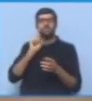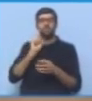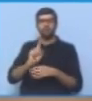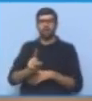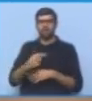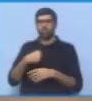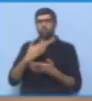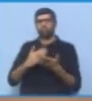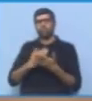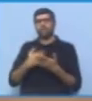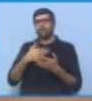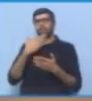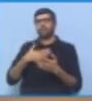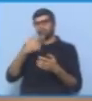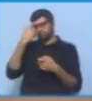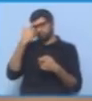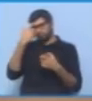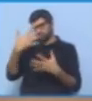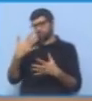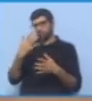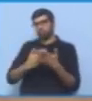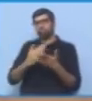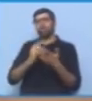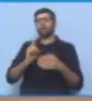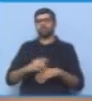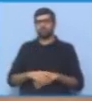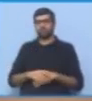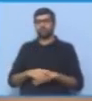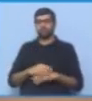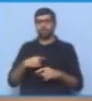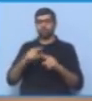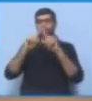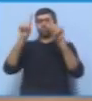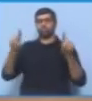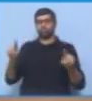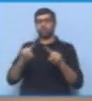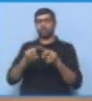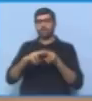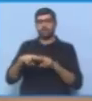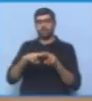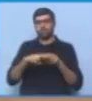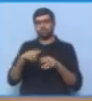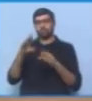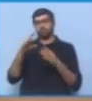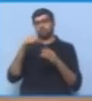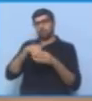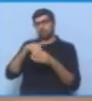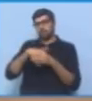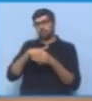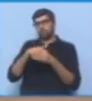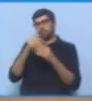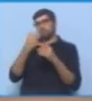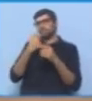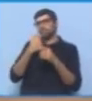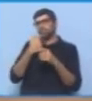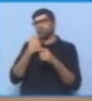eu estudei e o que é que me surpreendeu no próprio estudo? Foi fazer um quadro, uma análise de conteúdo e perceber todos os